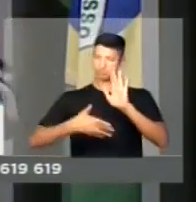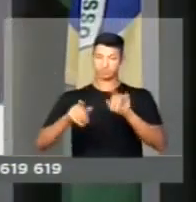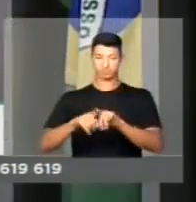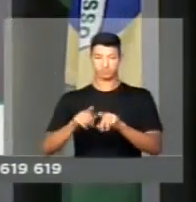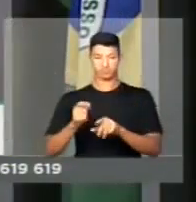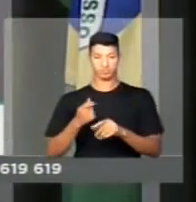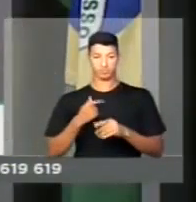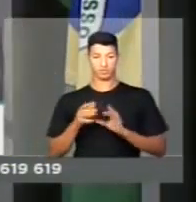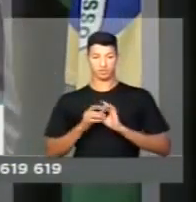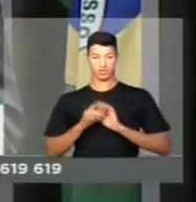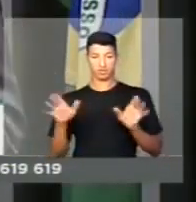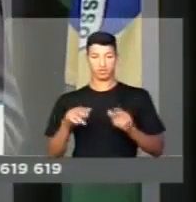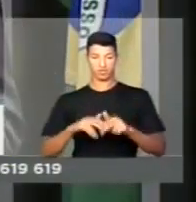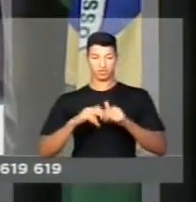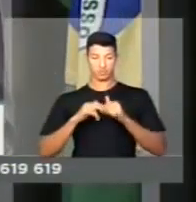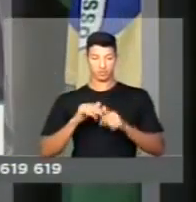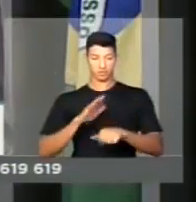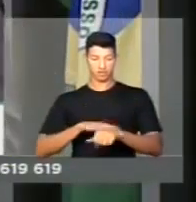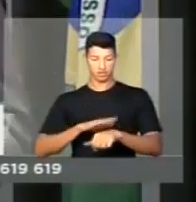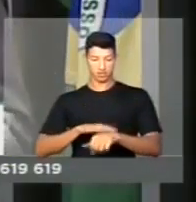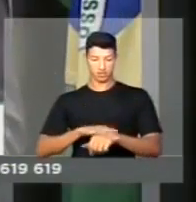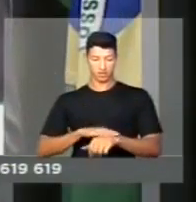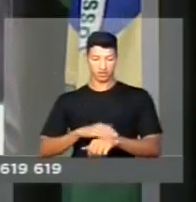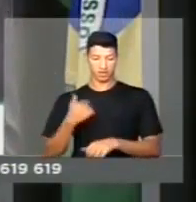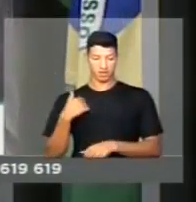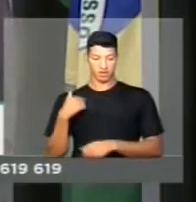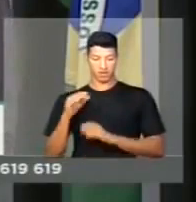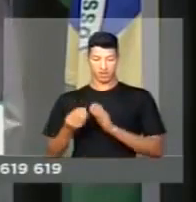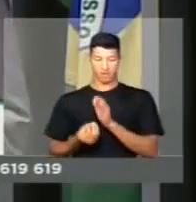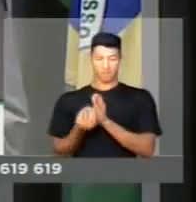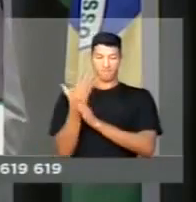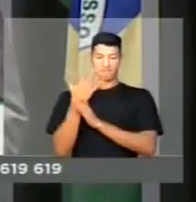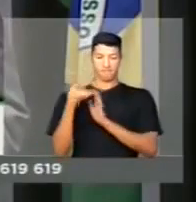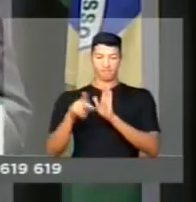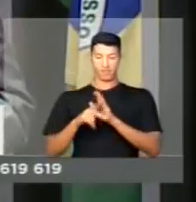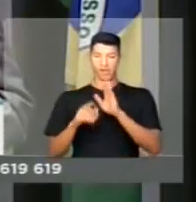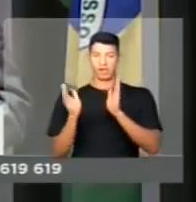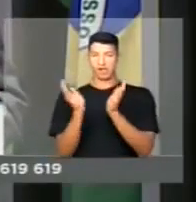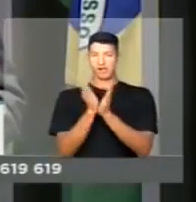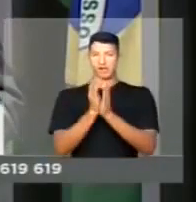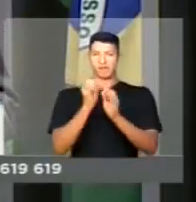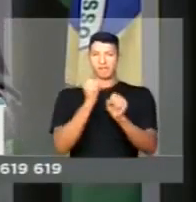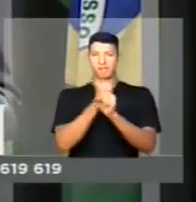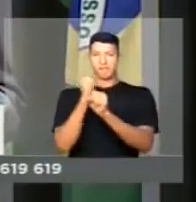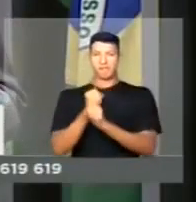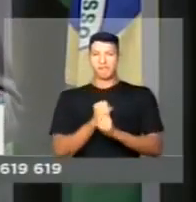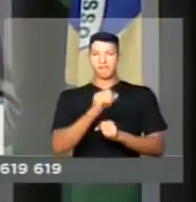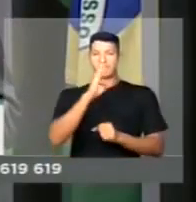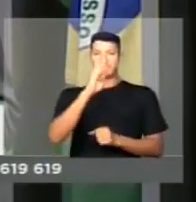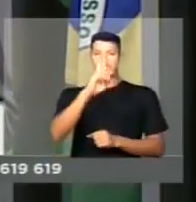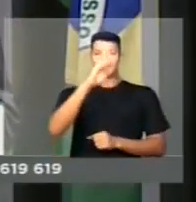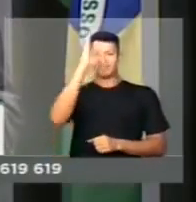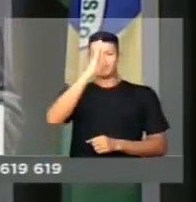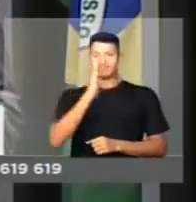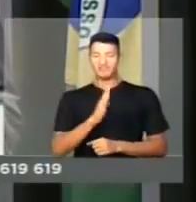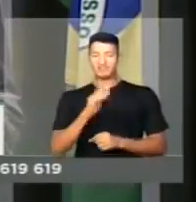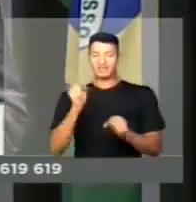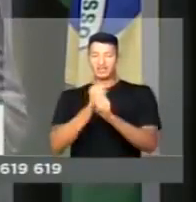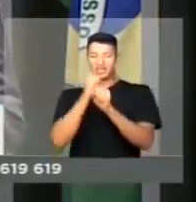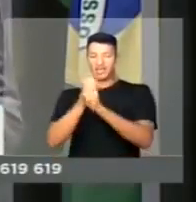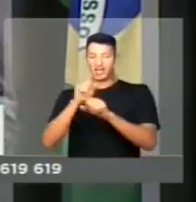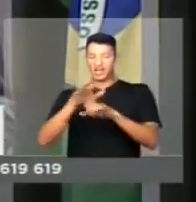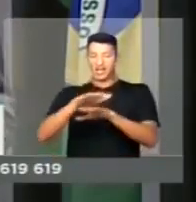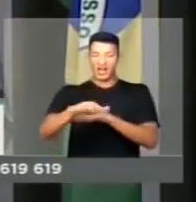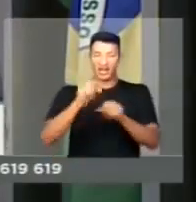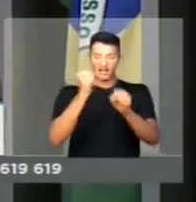estou à disposição, e a partir desse momento, com a criação do bloco de reforma BR Brasil, de